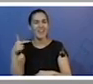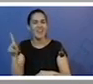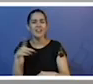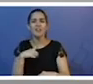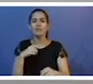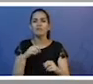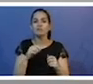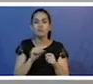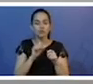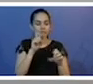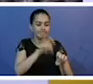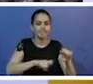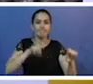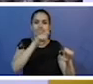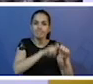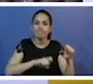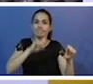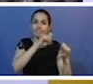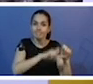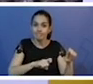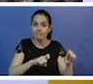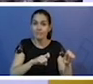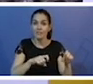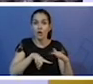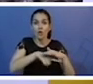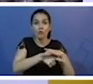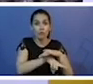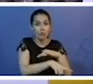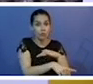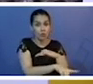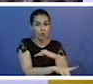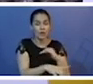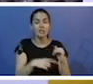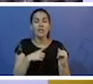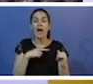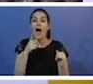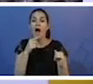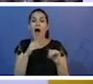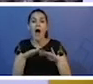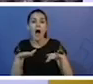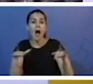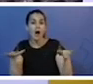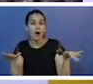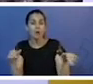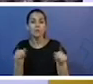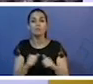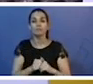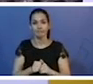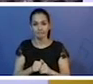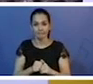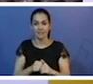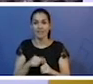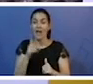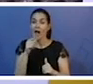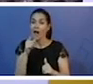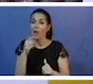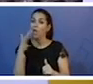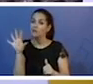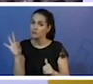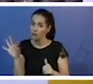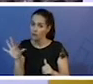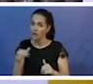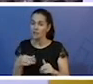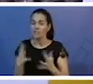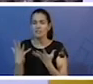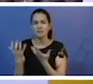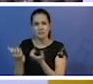minas subterrâneas, que vem de mares e lagos de água salgada, que secaram anteriormente. Então,